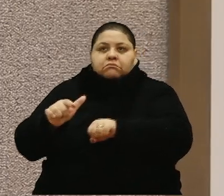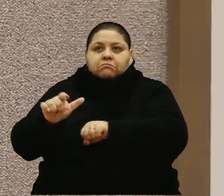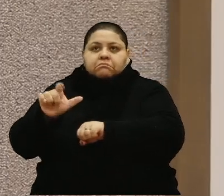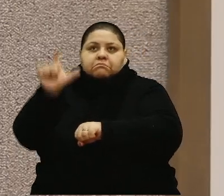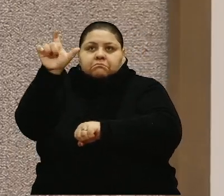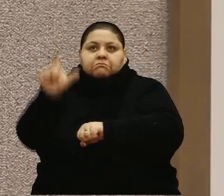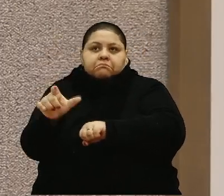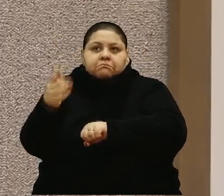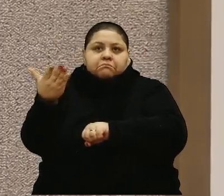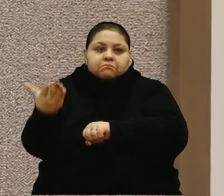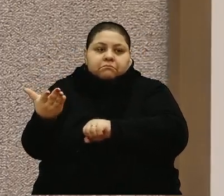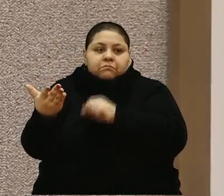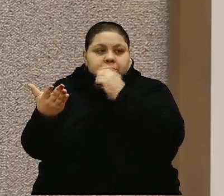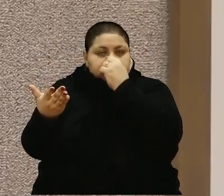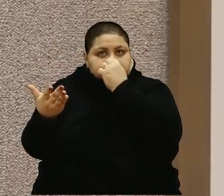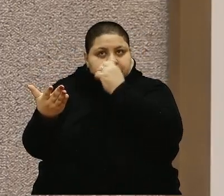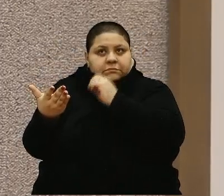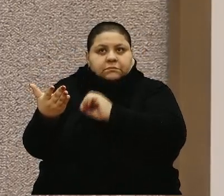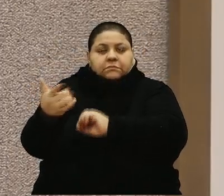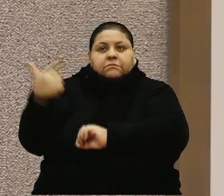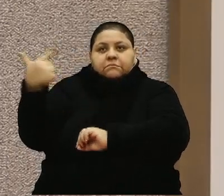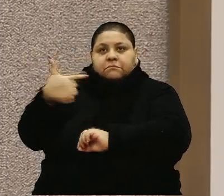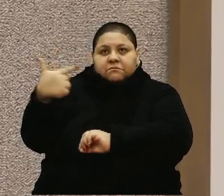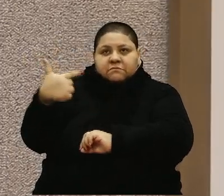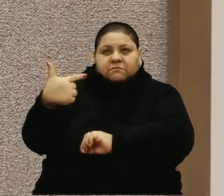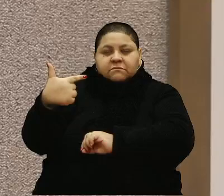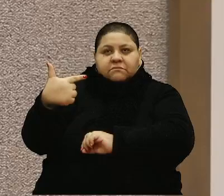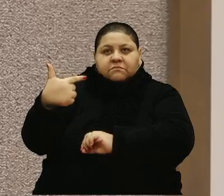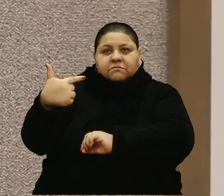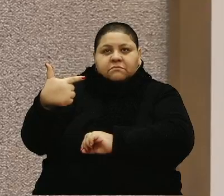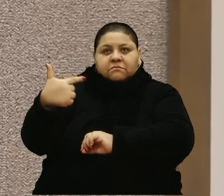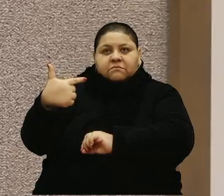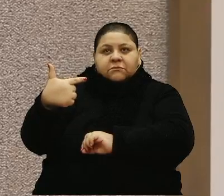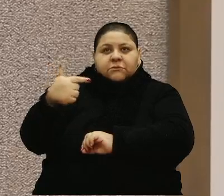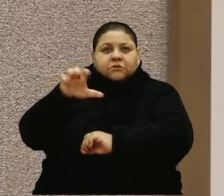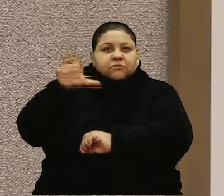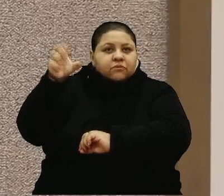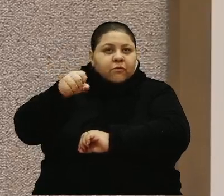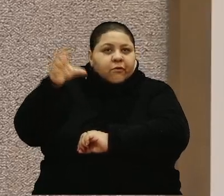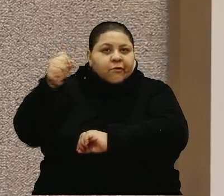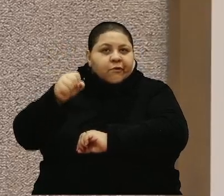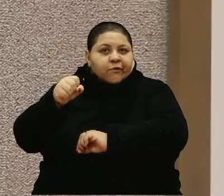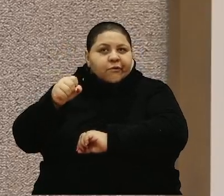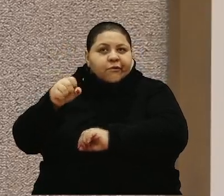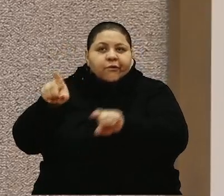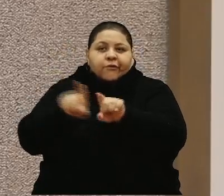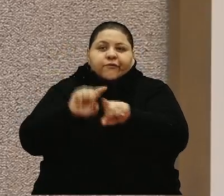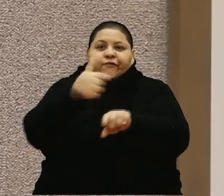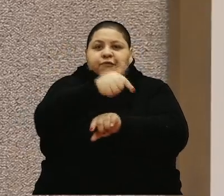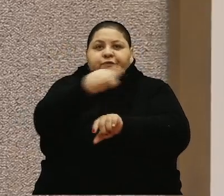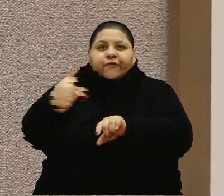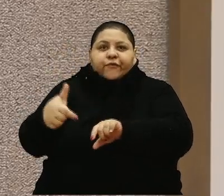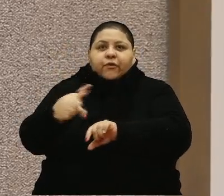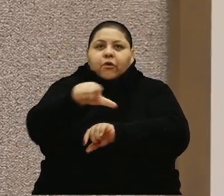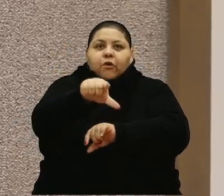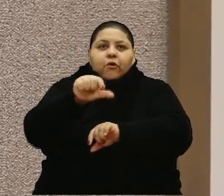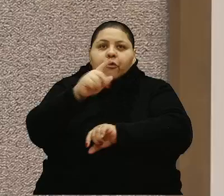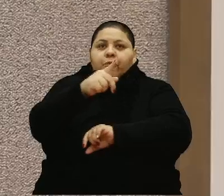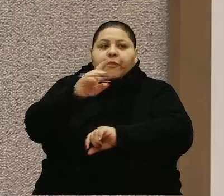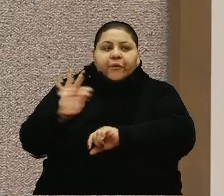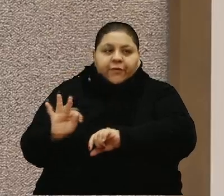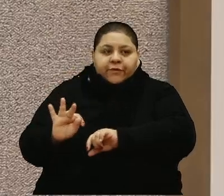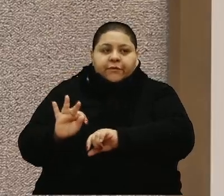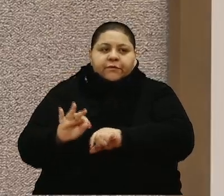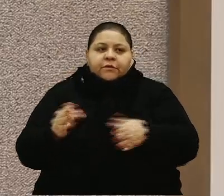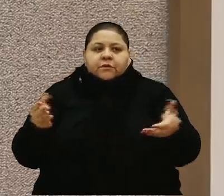lado o vice do Leite, de outro lado já o candidato do PT, e